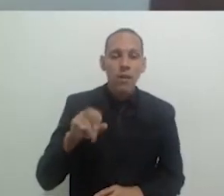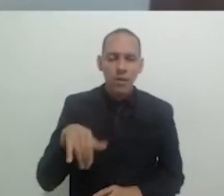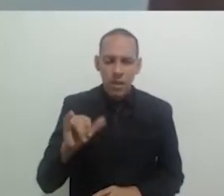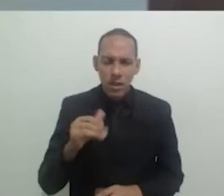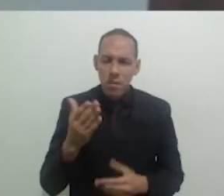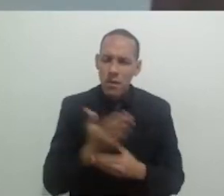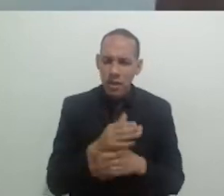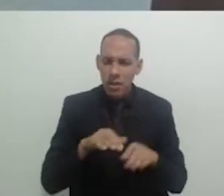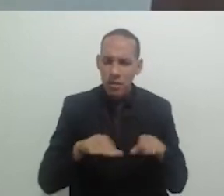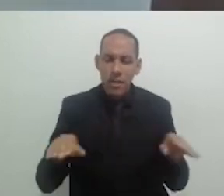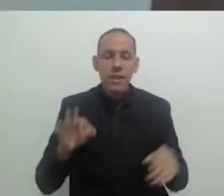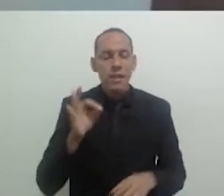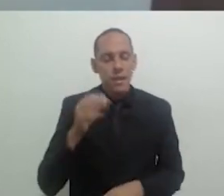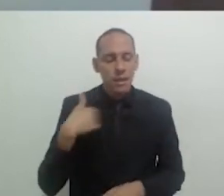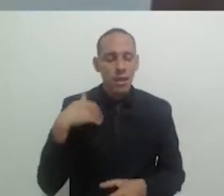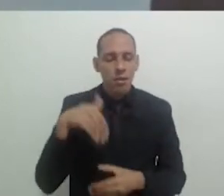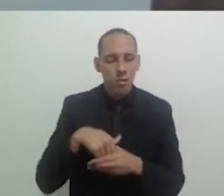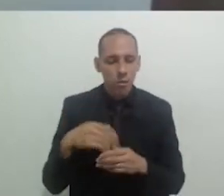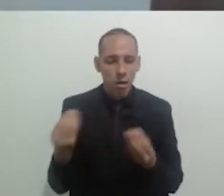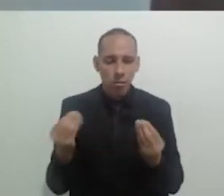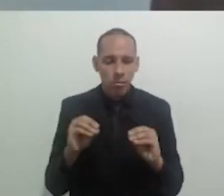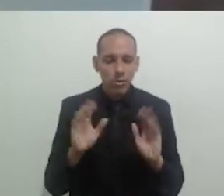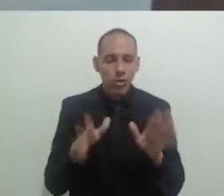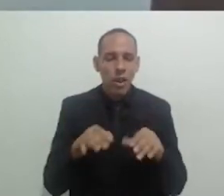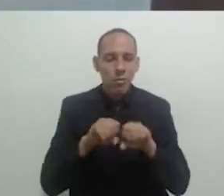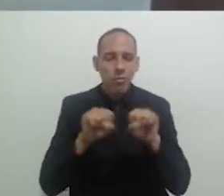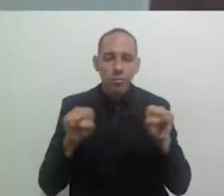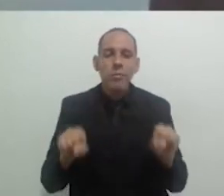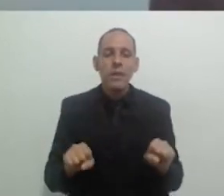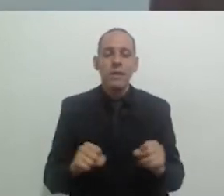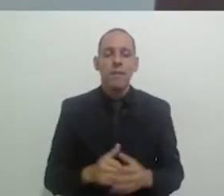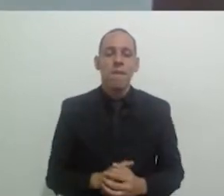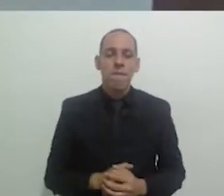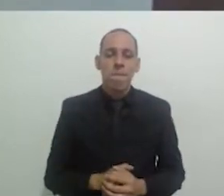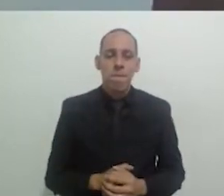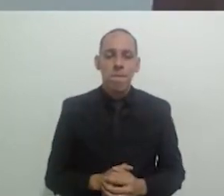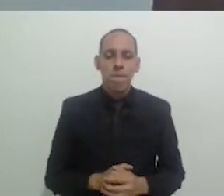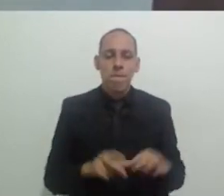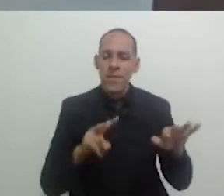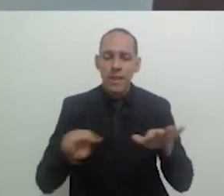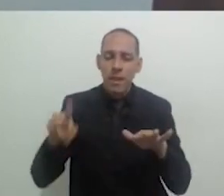já no sistema. Já havia lançado desde a semana anterior.